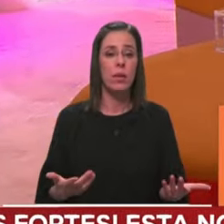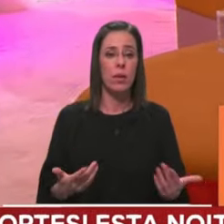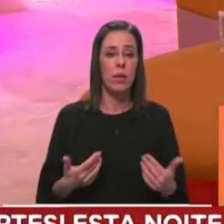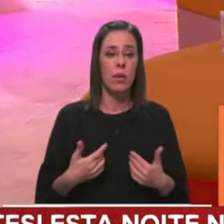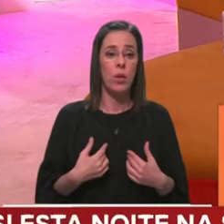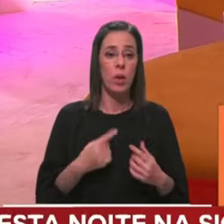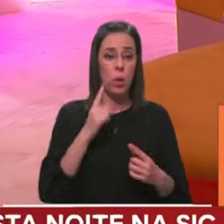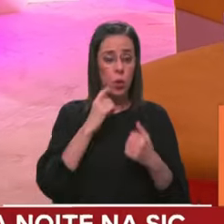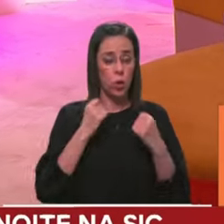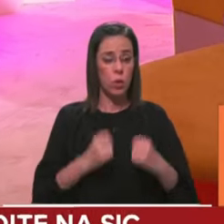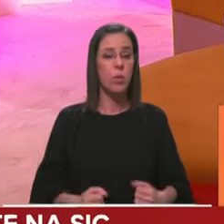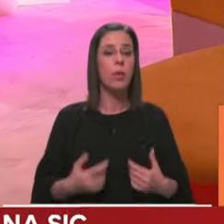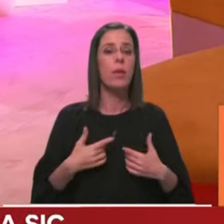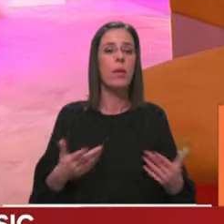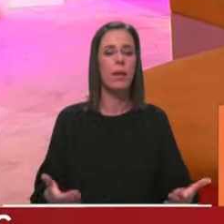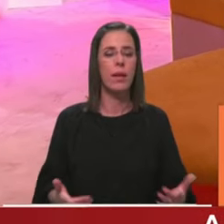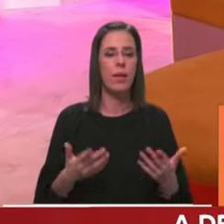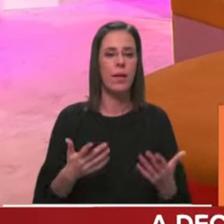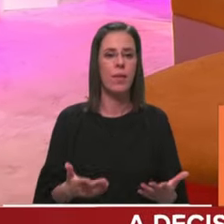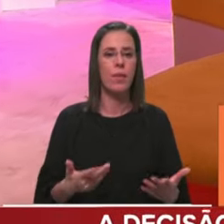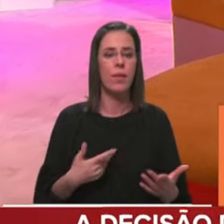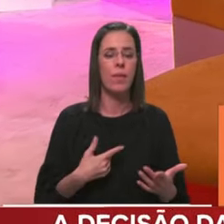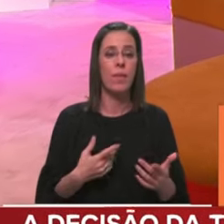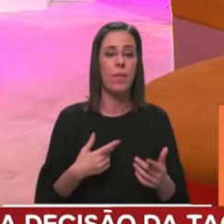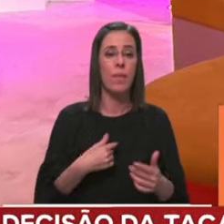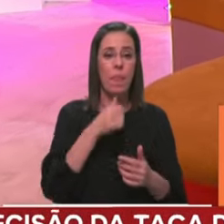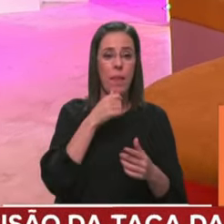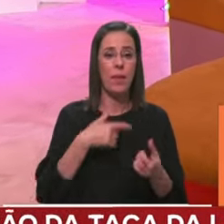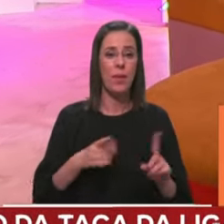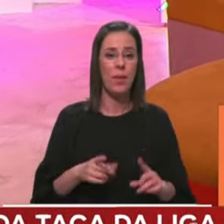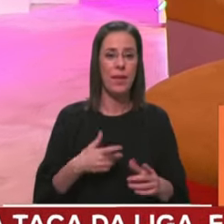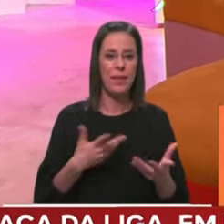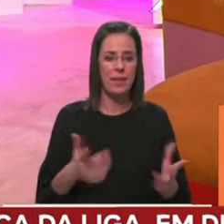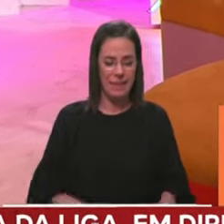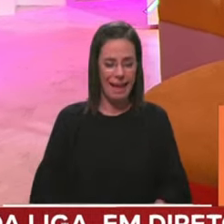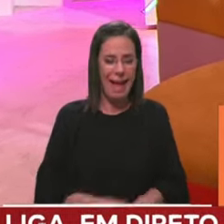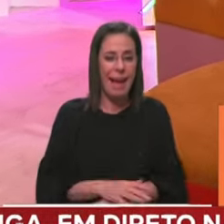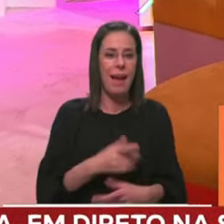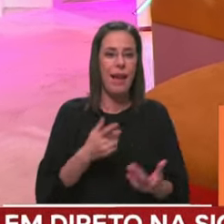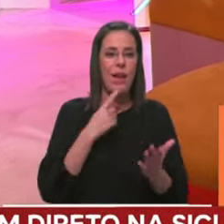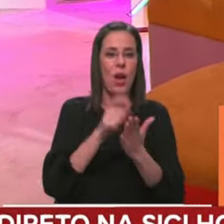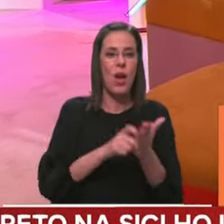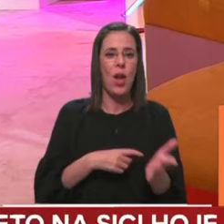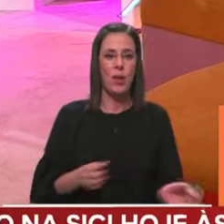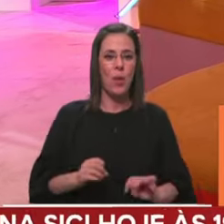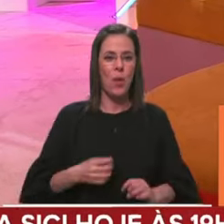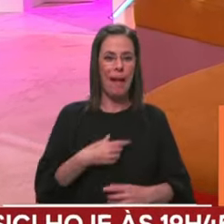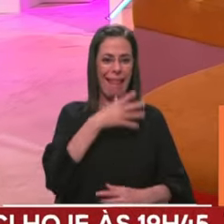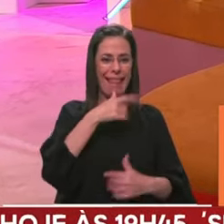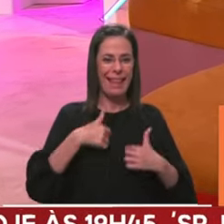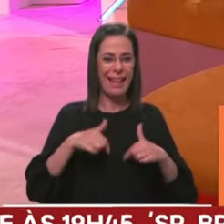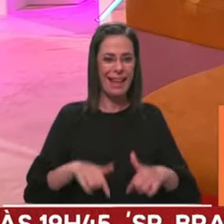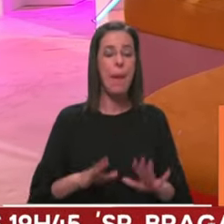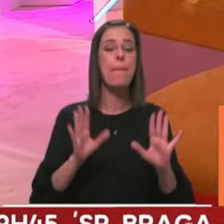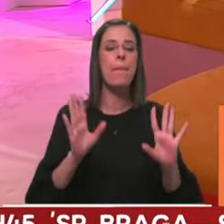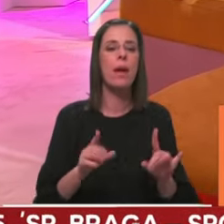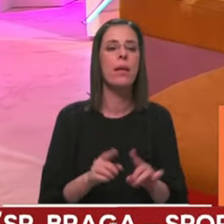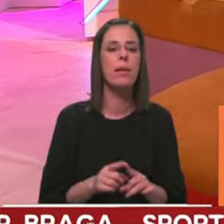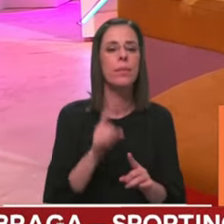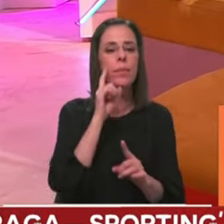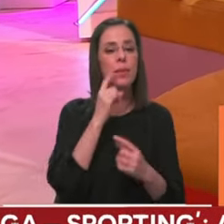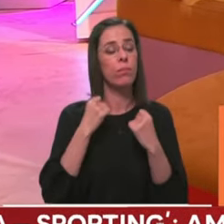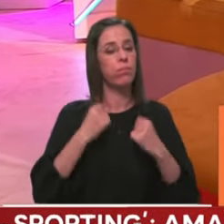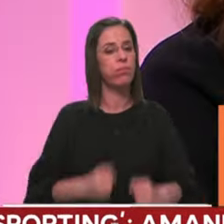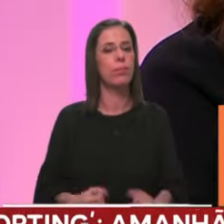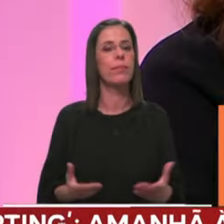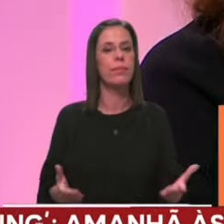só só estou segura porque por exemplo agora agora por exemplo não estou muito à vontade tem aqui asas não trago notas e eu mas sim acho que acho que a segurança